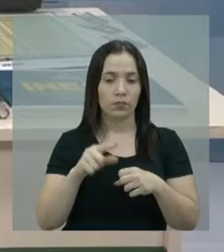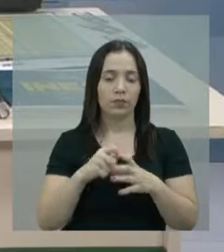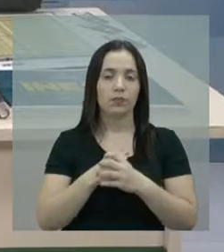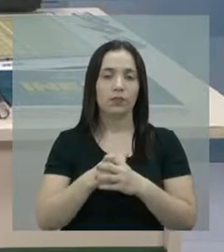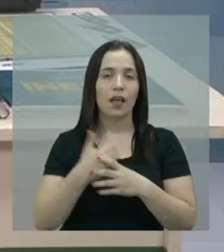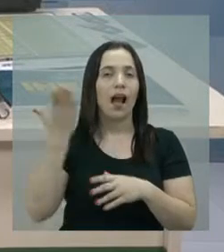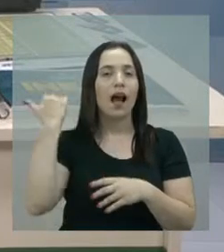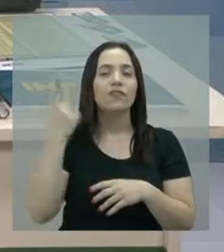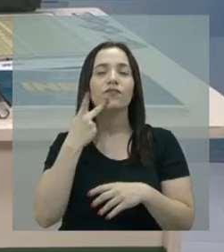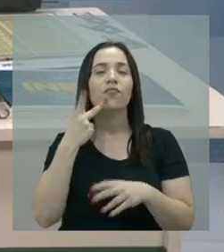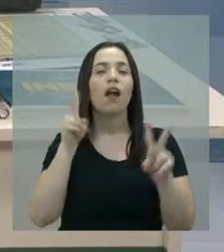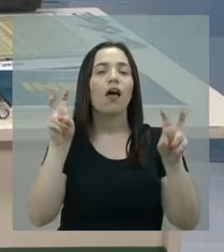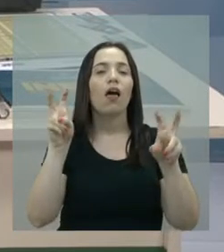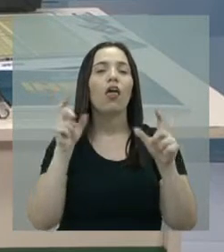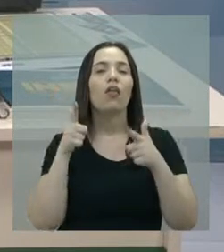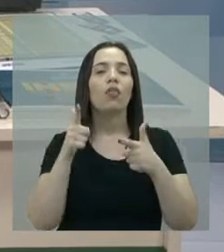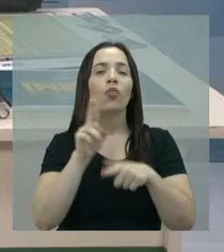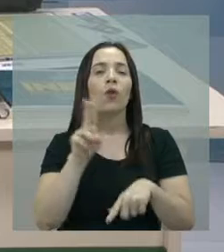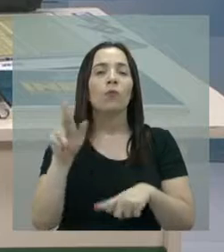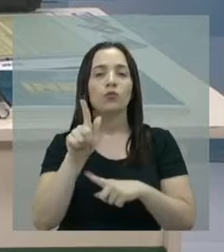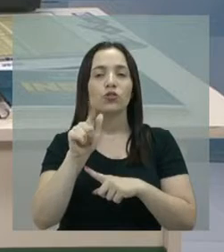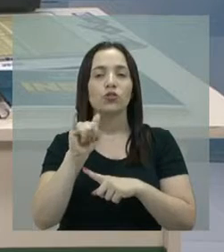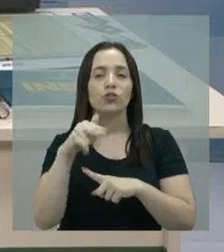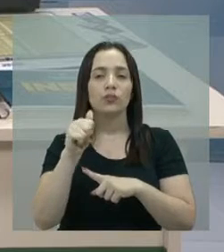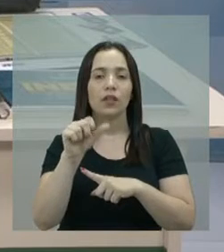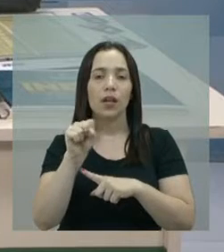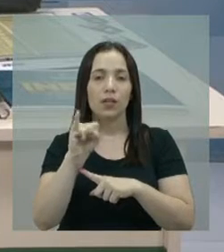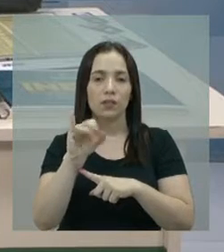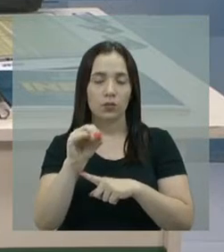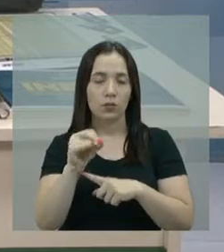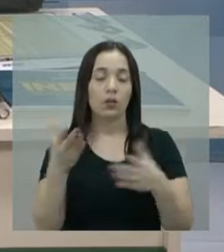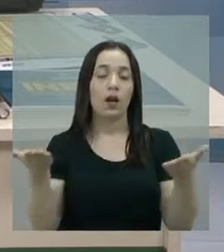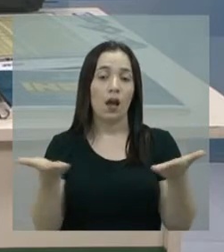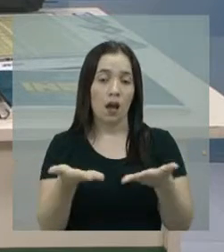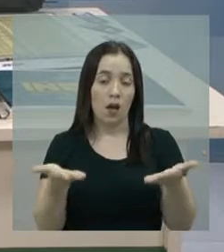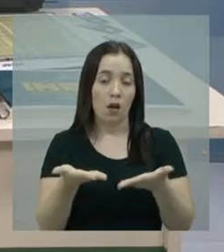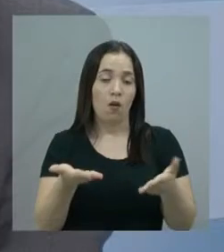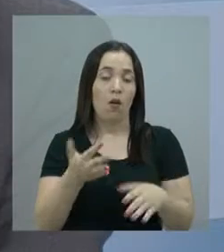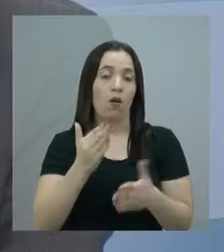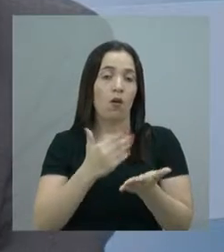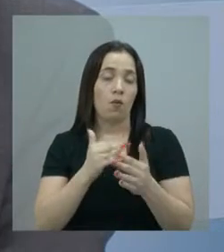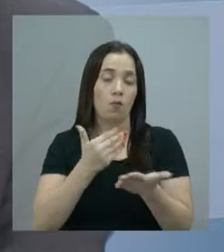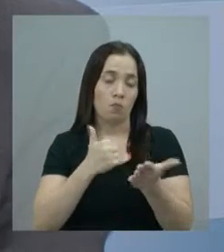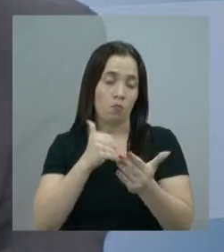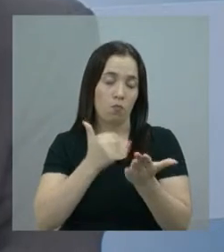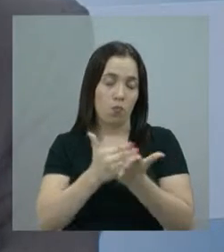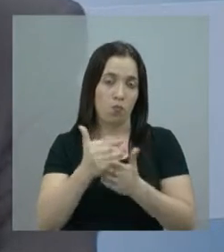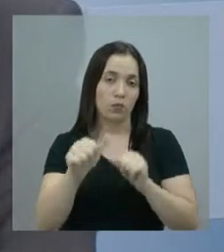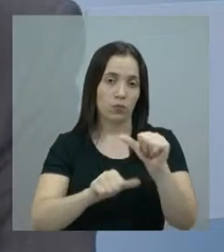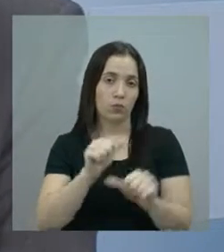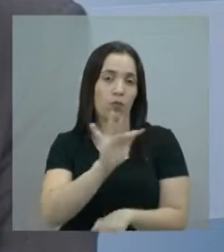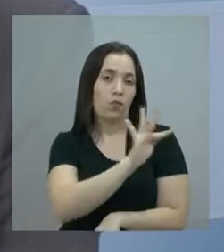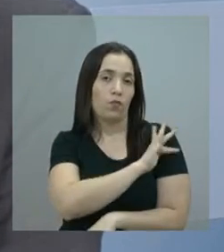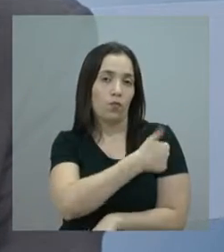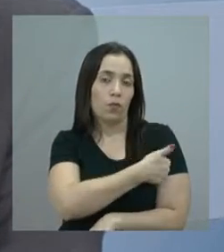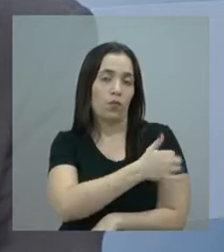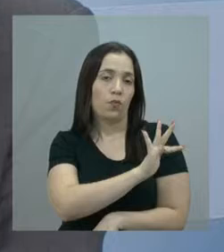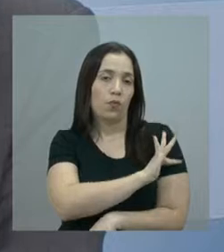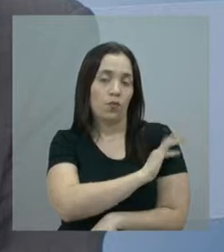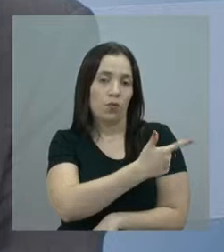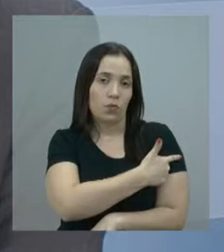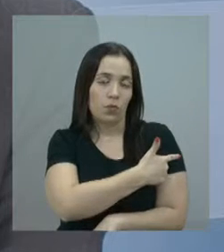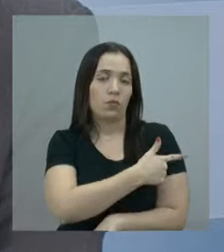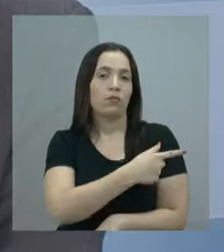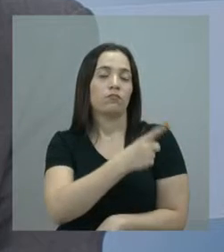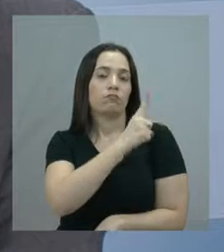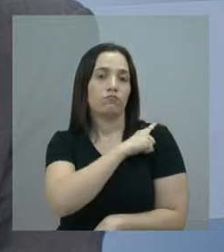seria o antigo ginásio, né? Ginásio. Que... Hoje você chama o ensino fundamental, séries iniciais, né, as séries finais. E